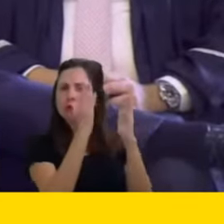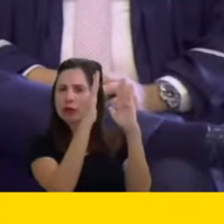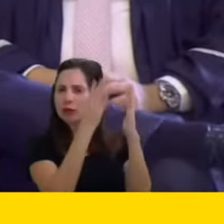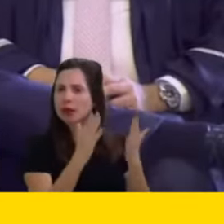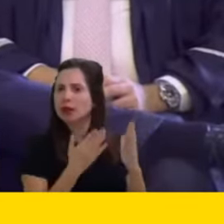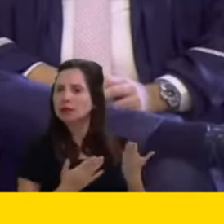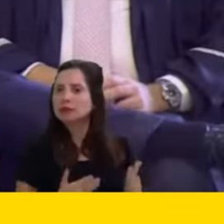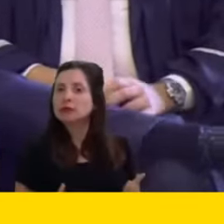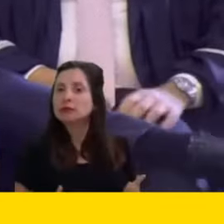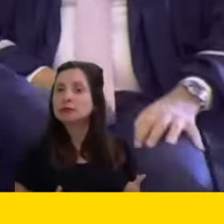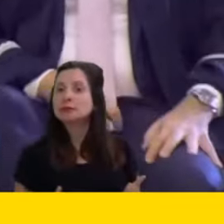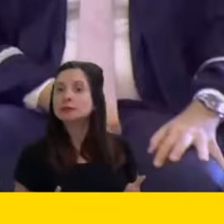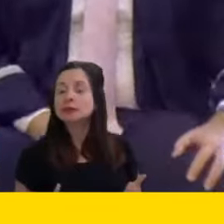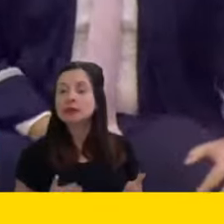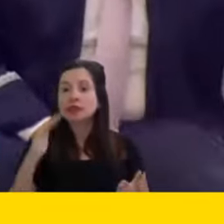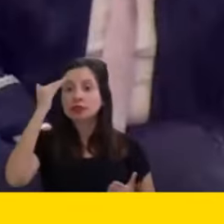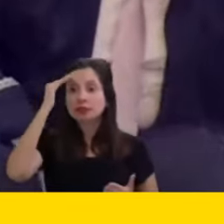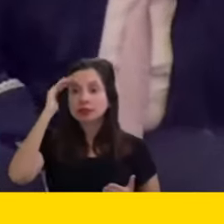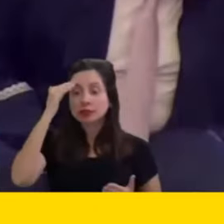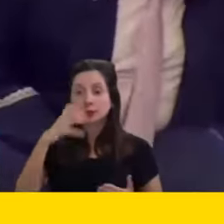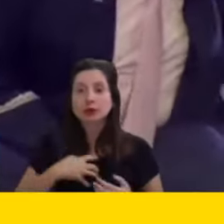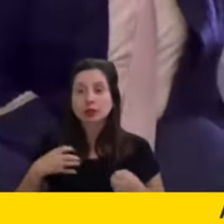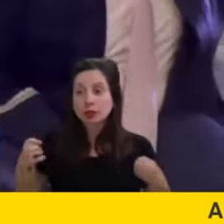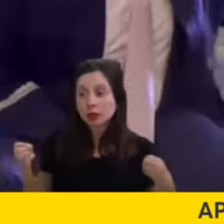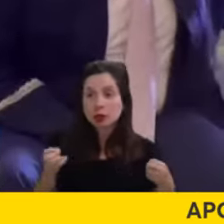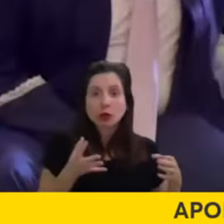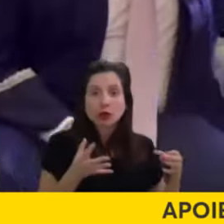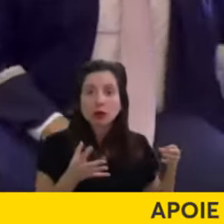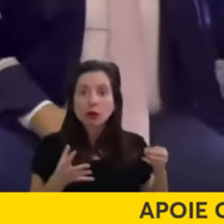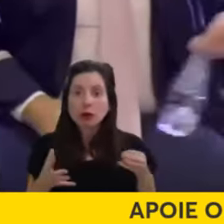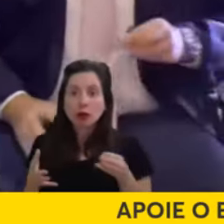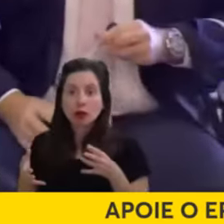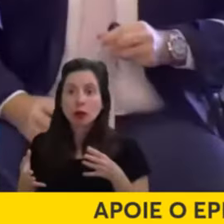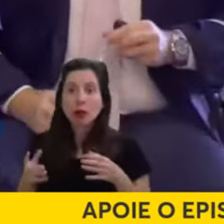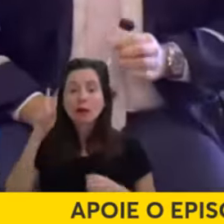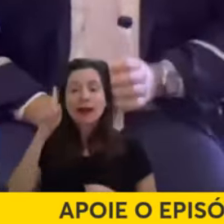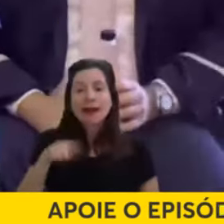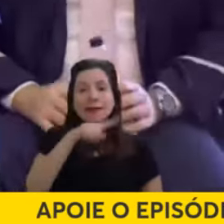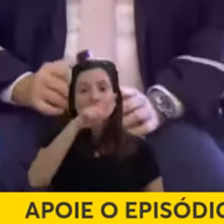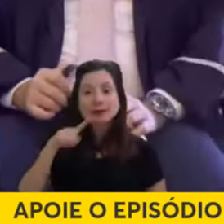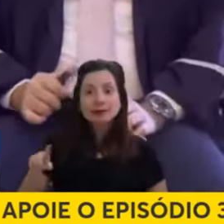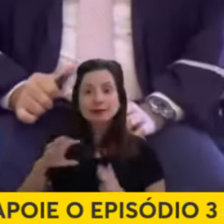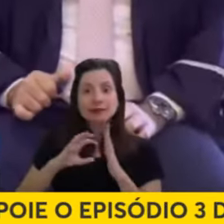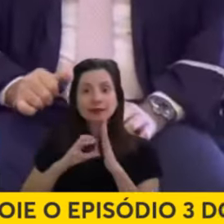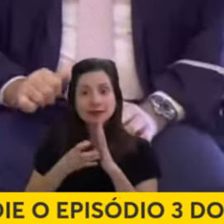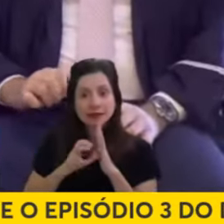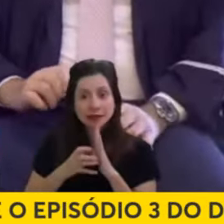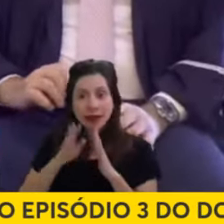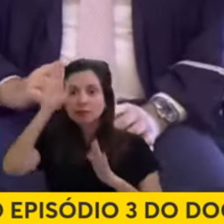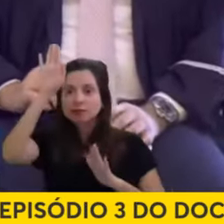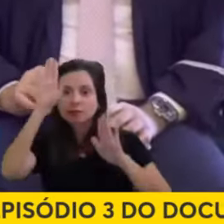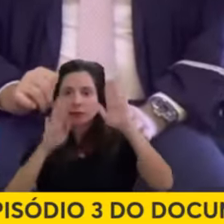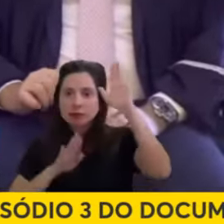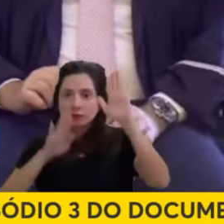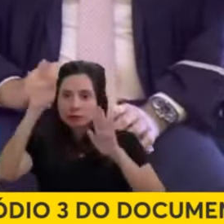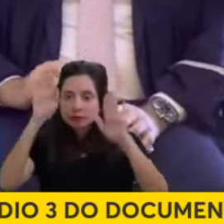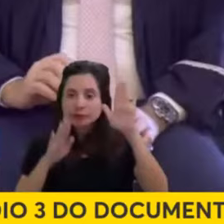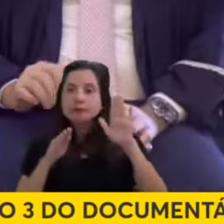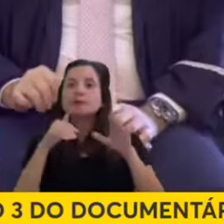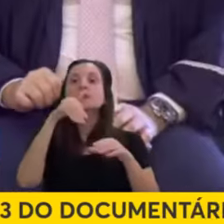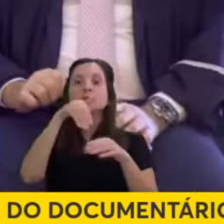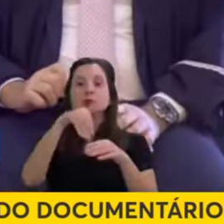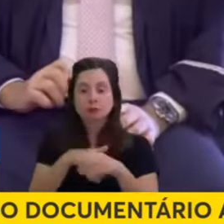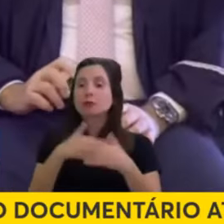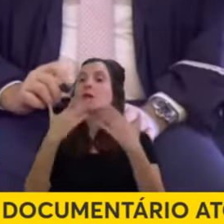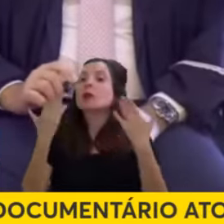de uma forma inovadora critérios para a cassação de mandatos devem estar escorados no princípio da anidade eleitoral Ou